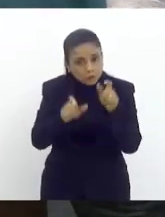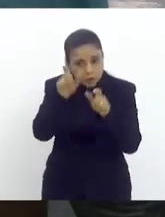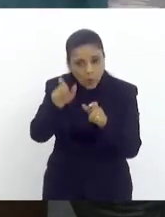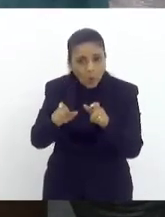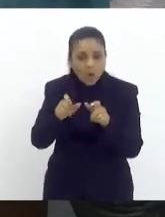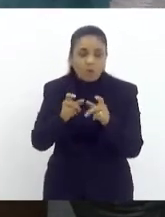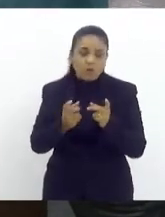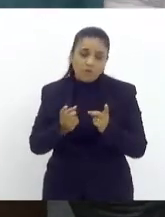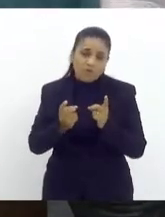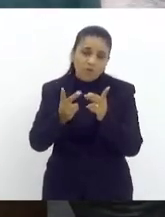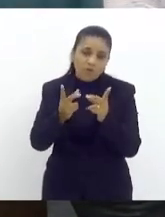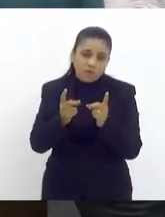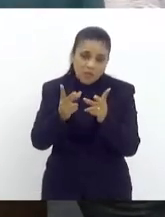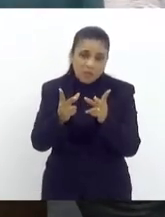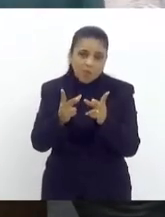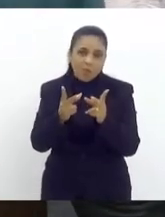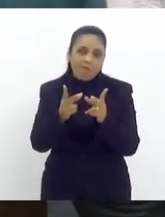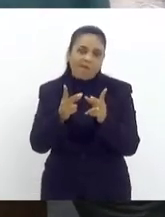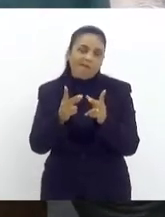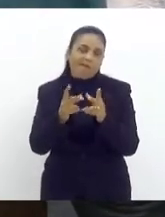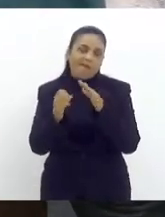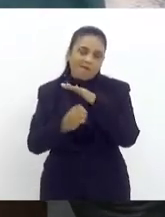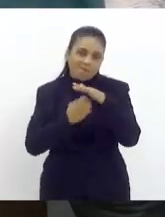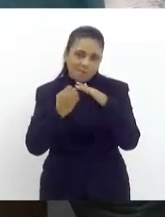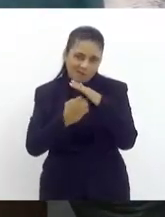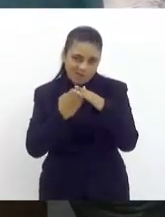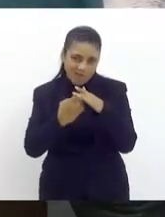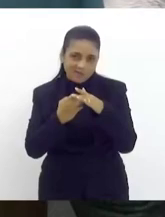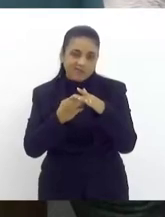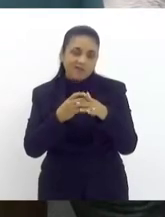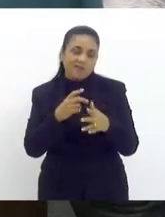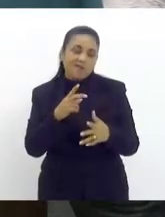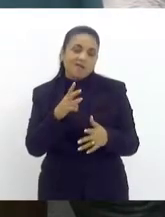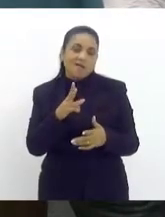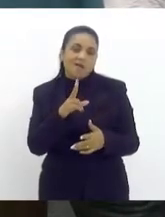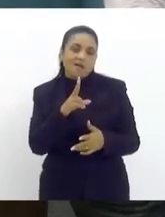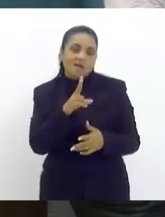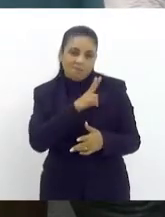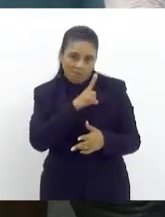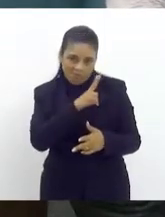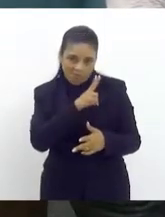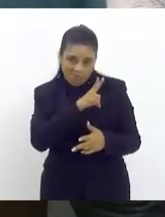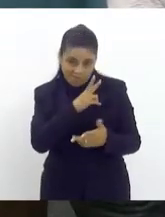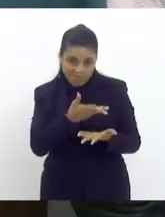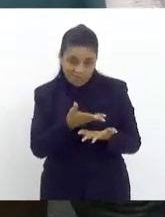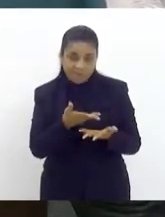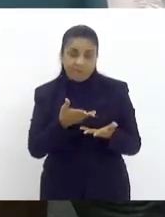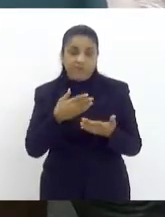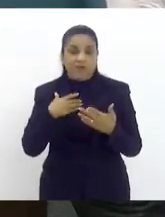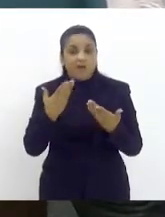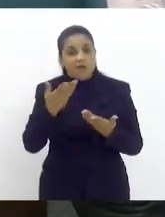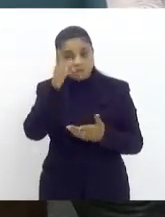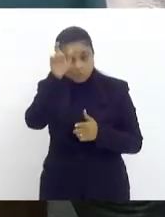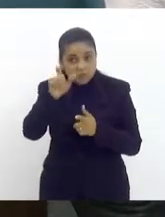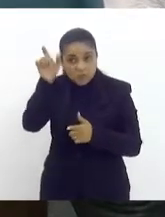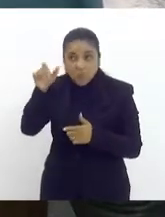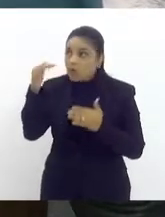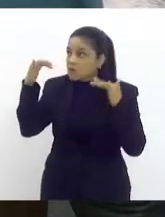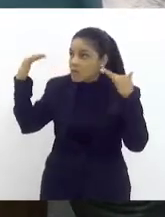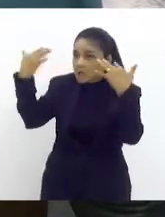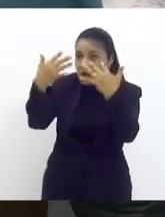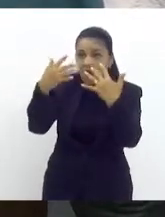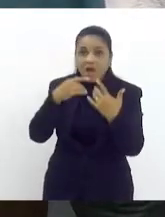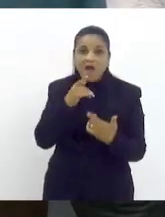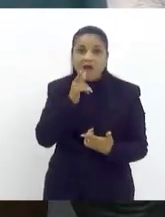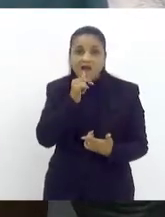privatizou, piorou, porque a água não chega e as pessoas estão ali, ó, com a conta de água, tendo que pagar água ruim,